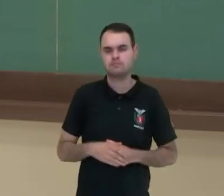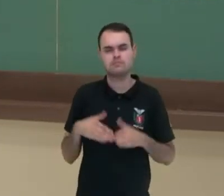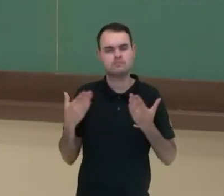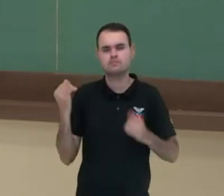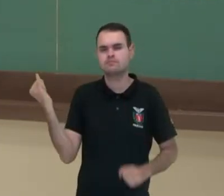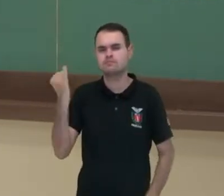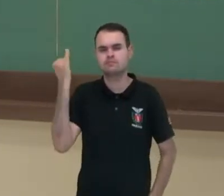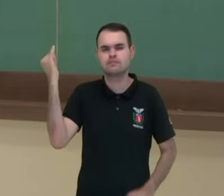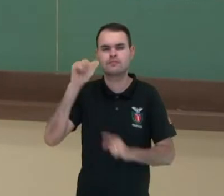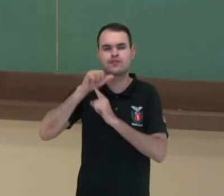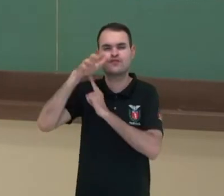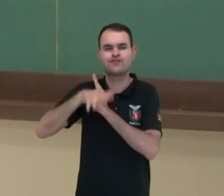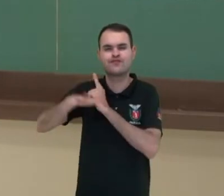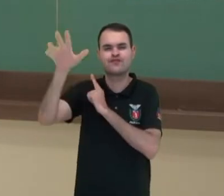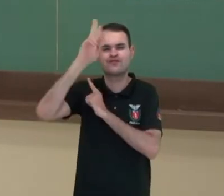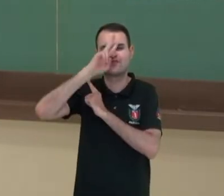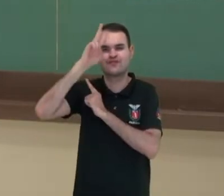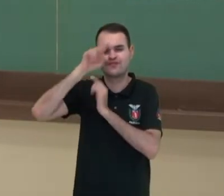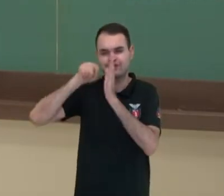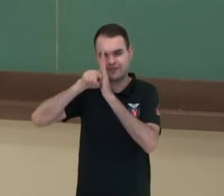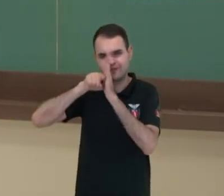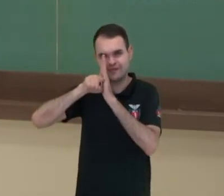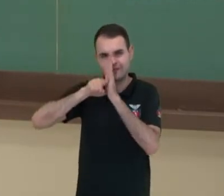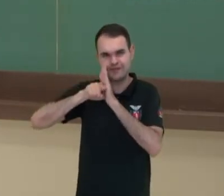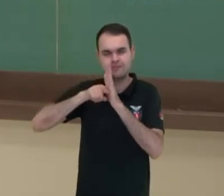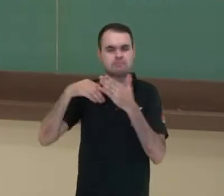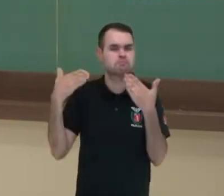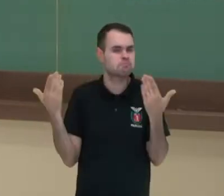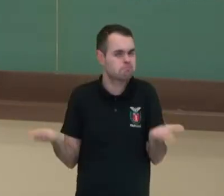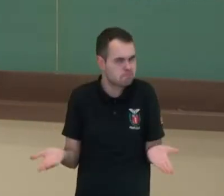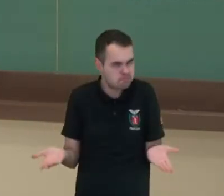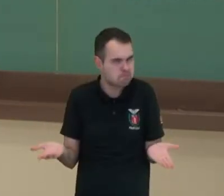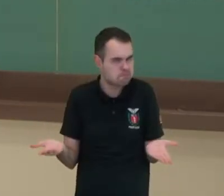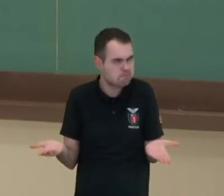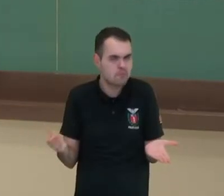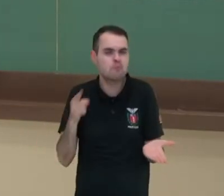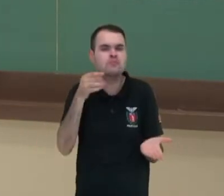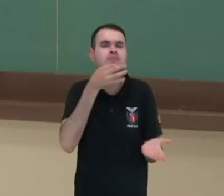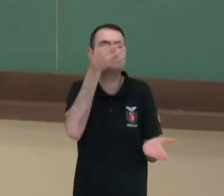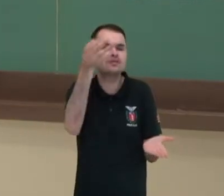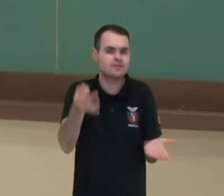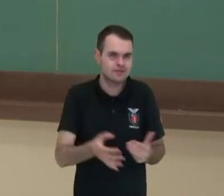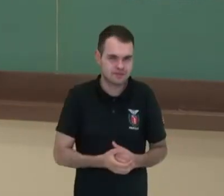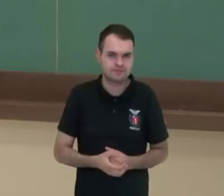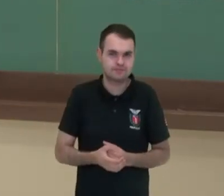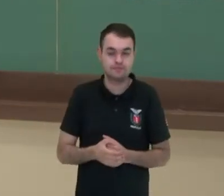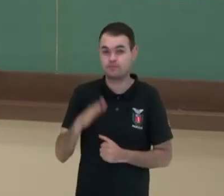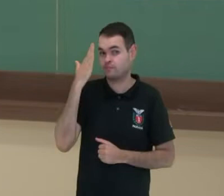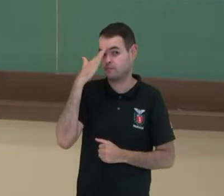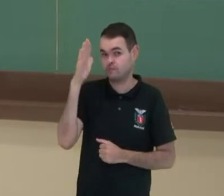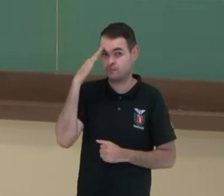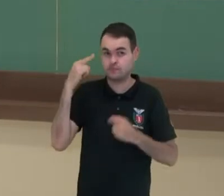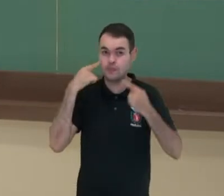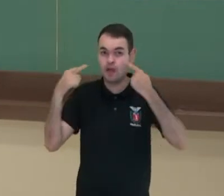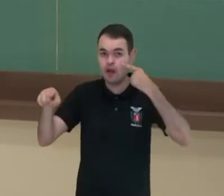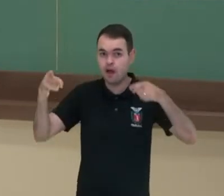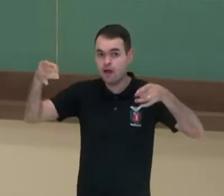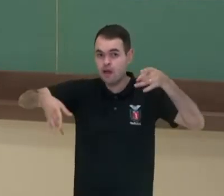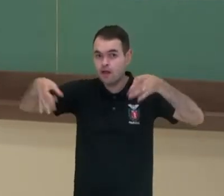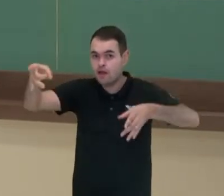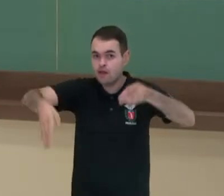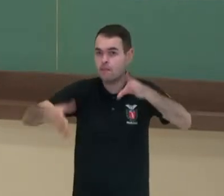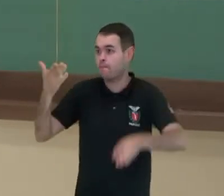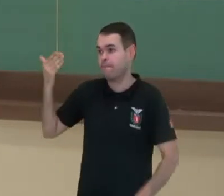das fontes históricas para a investigação na história? O que vocês acham? Entender essas pistas do passado